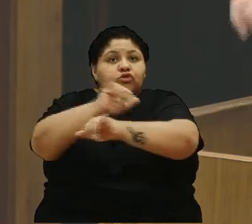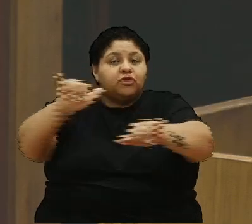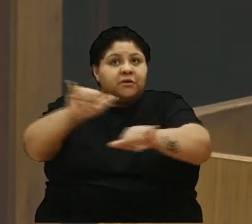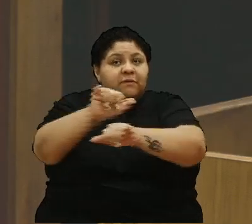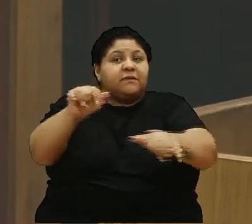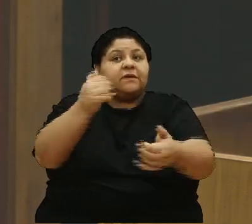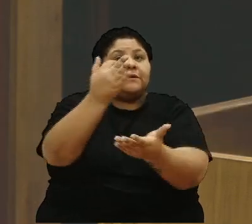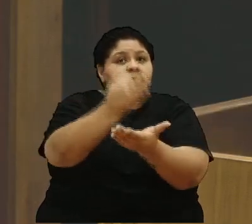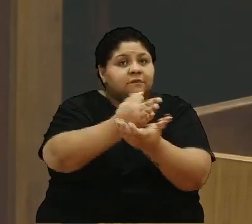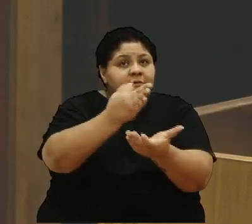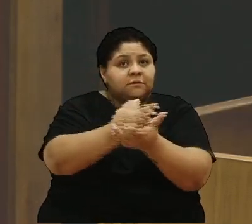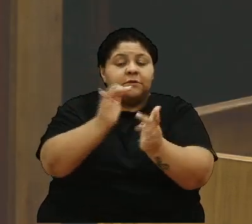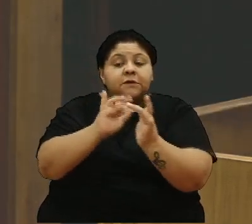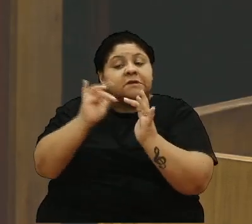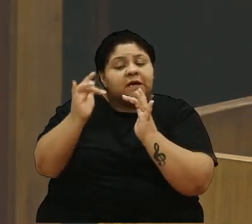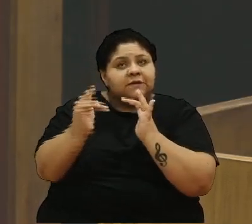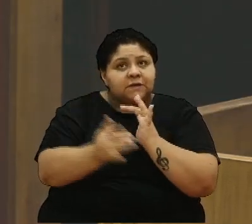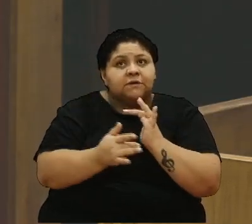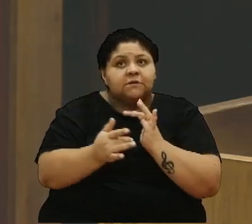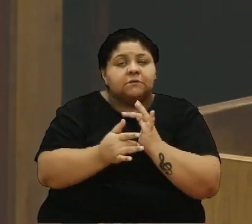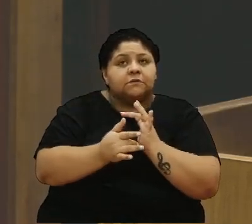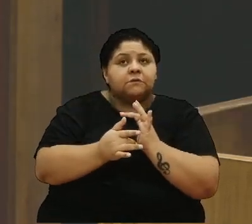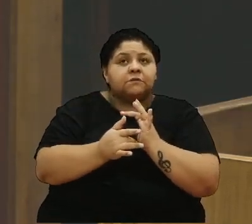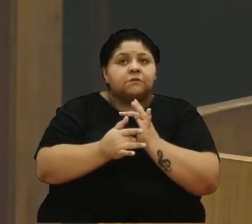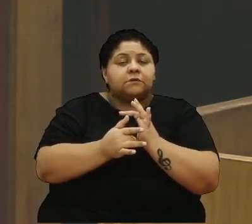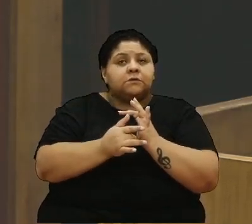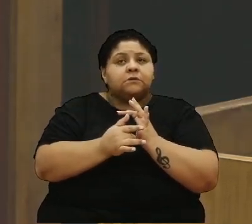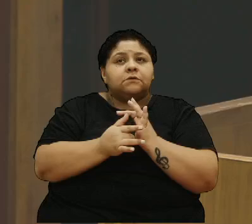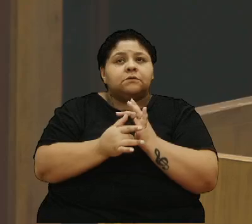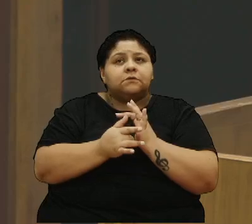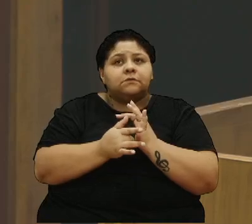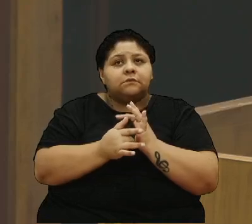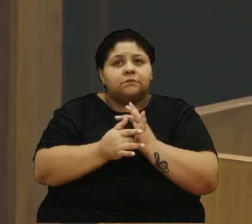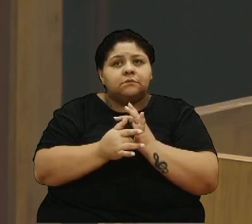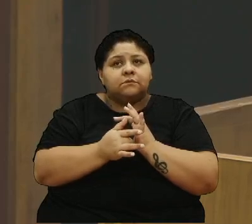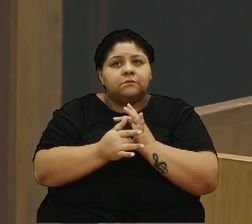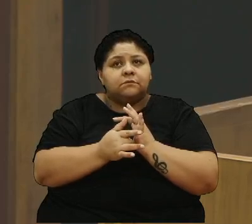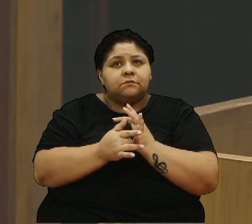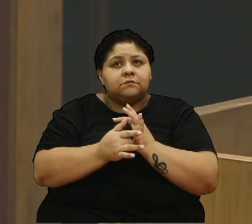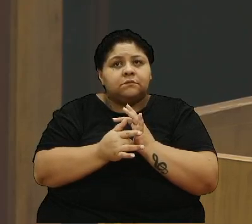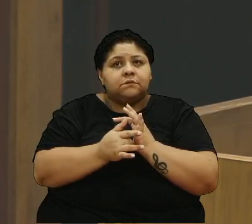faltômetro nas redes, sob...